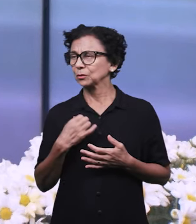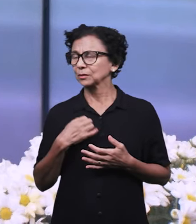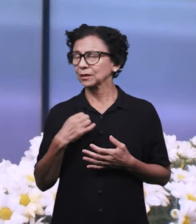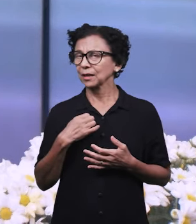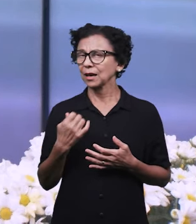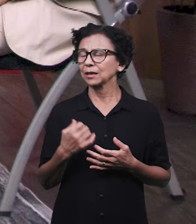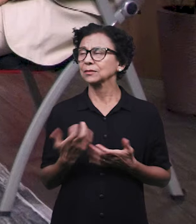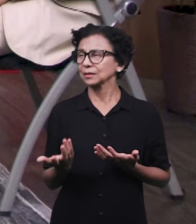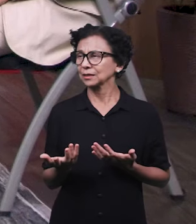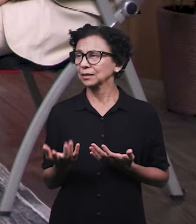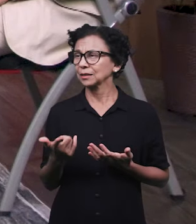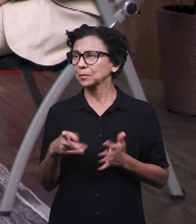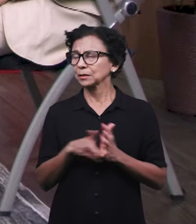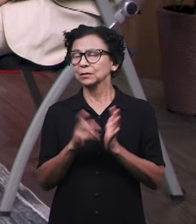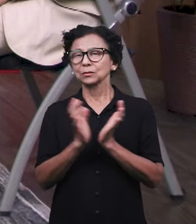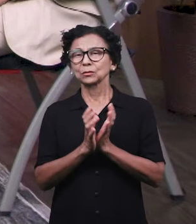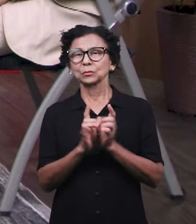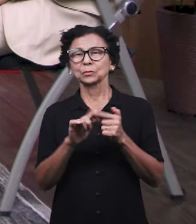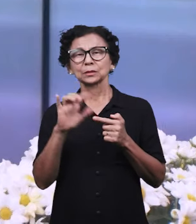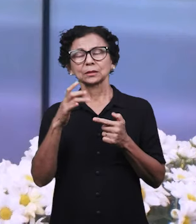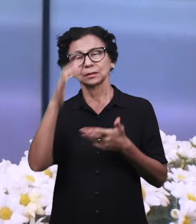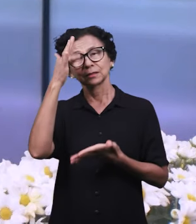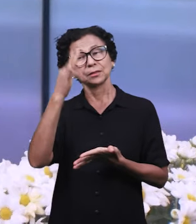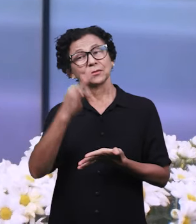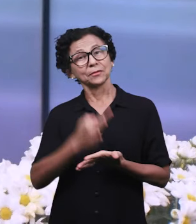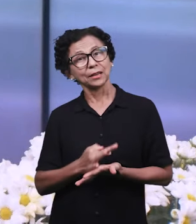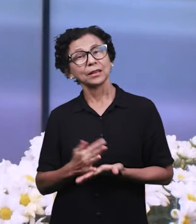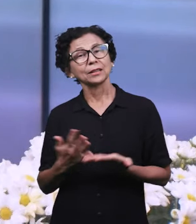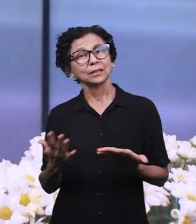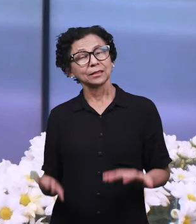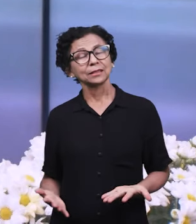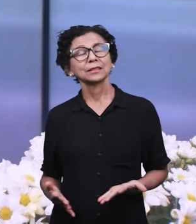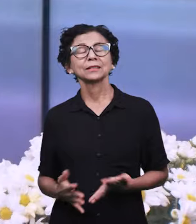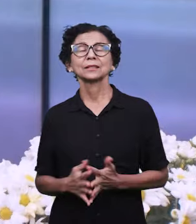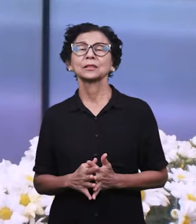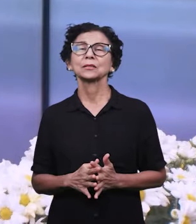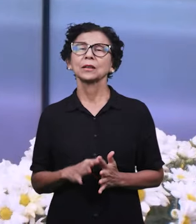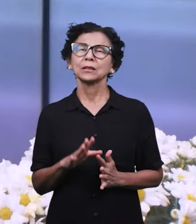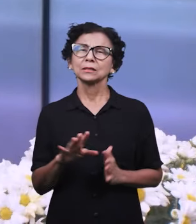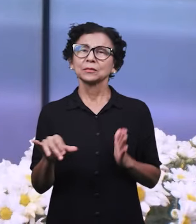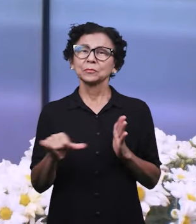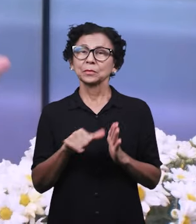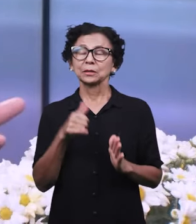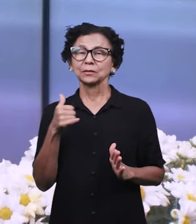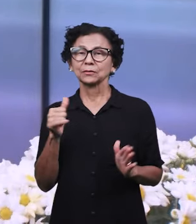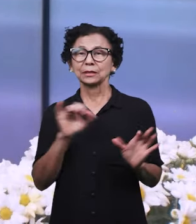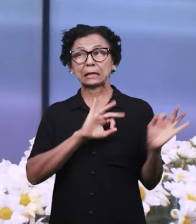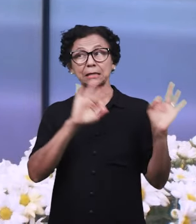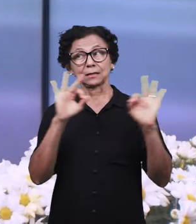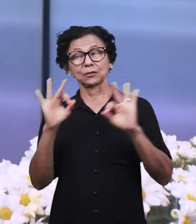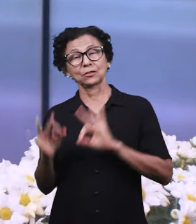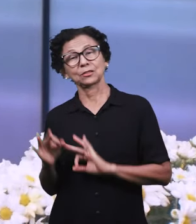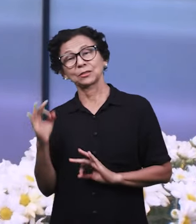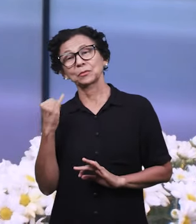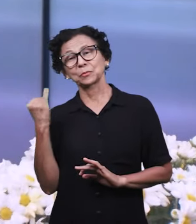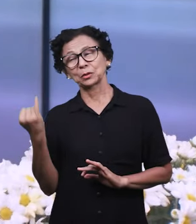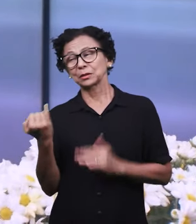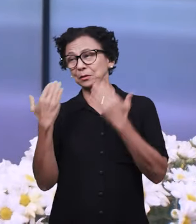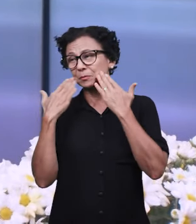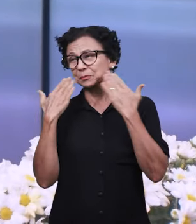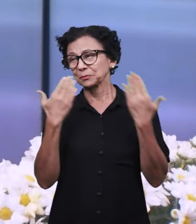isso os irmãos já conhecem mais, mas para quem está nos acompanhando pela primeira vez, é importante falar sobre